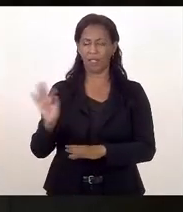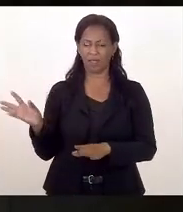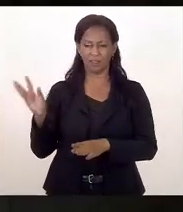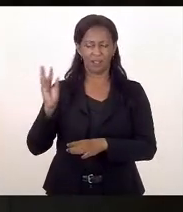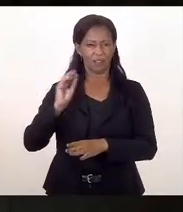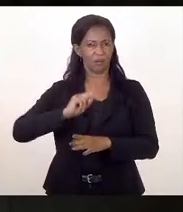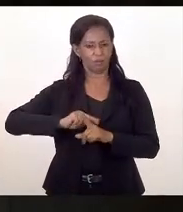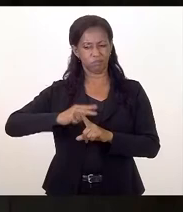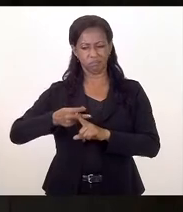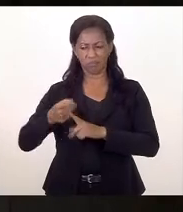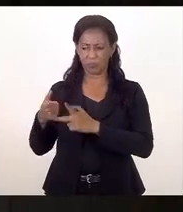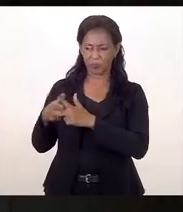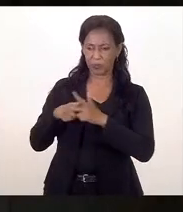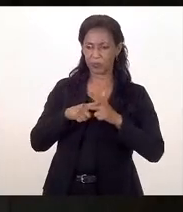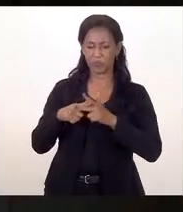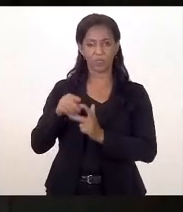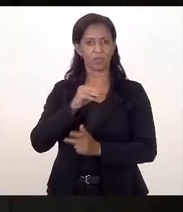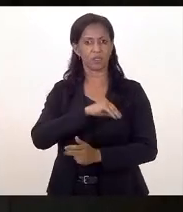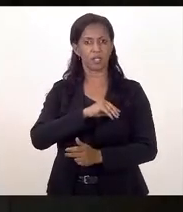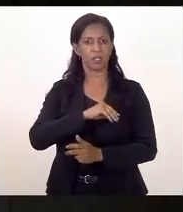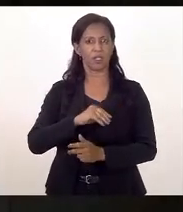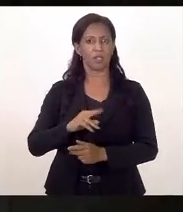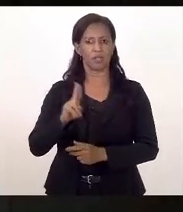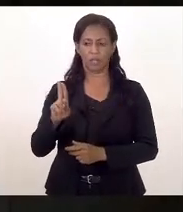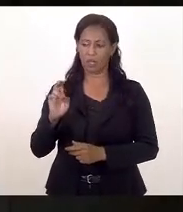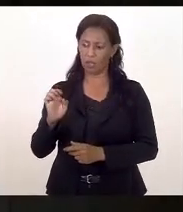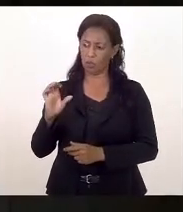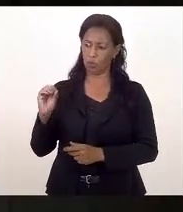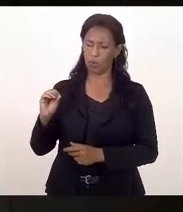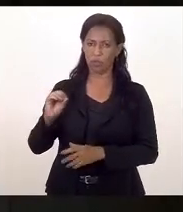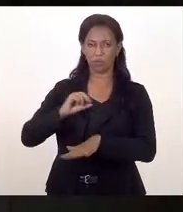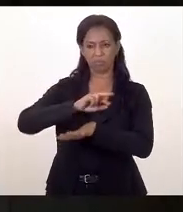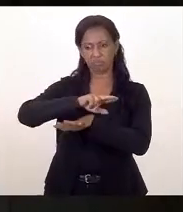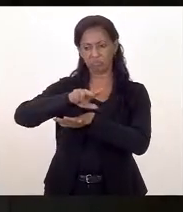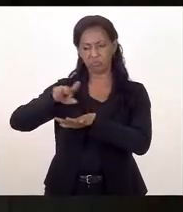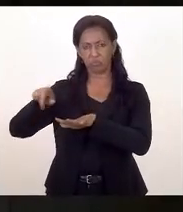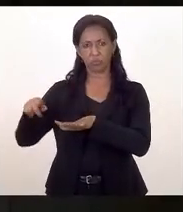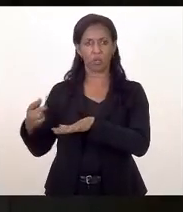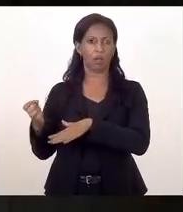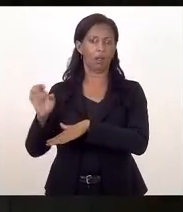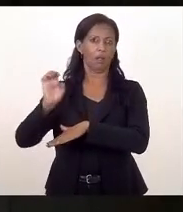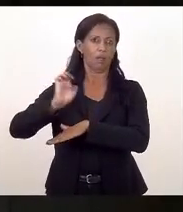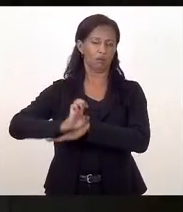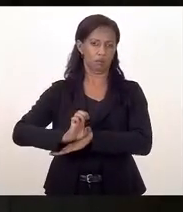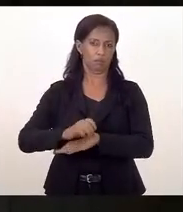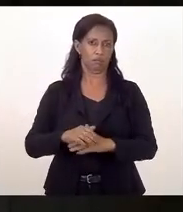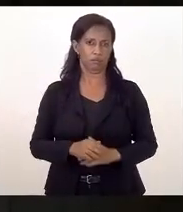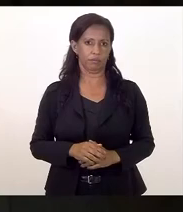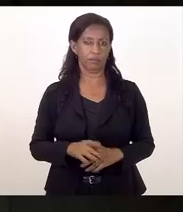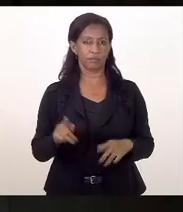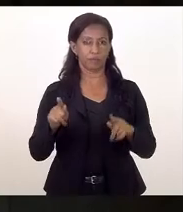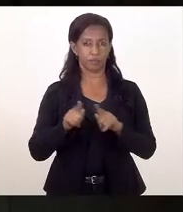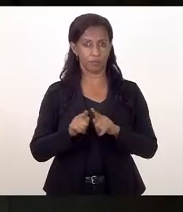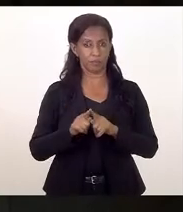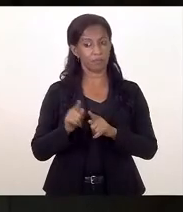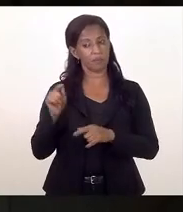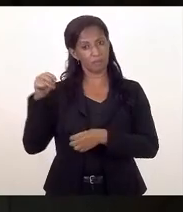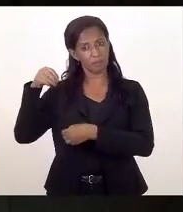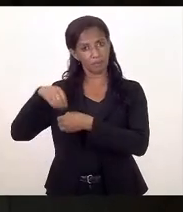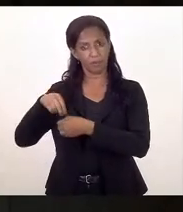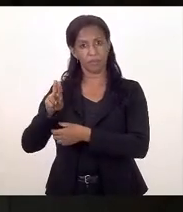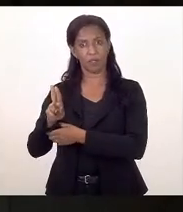salarial aos servidores da maior parte das categorias do Estado, inclusive da UESO.